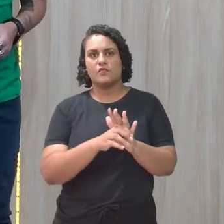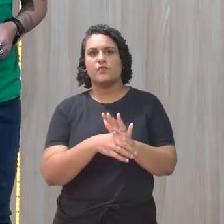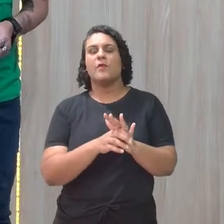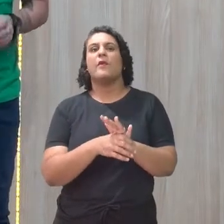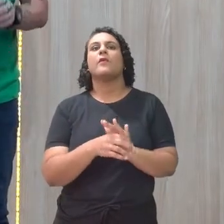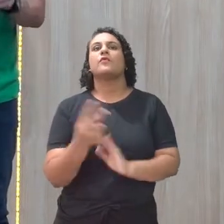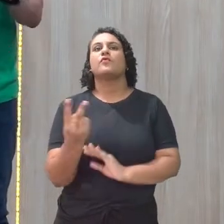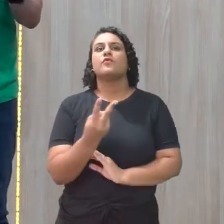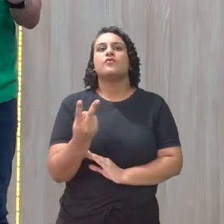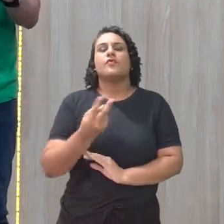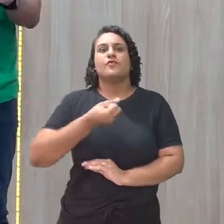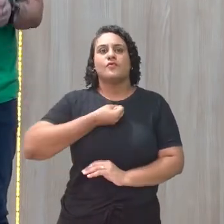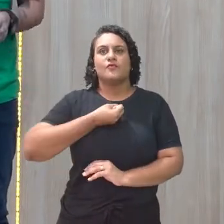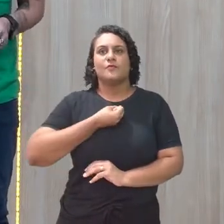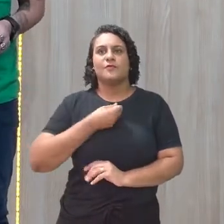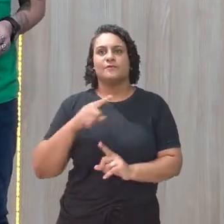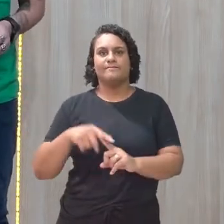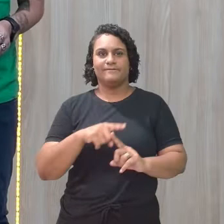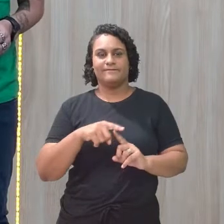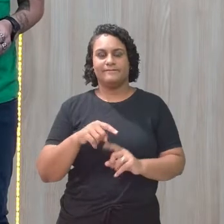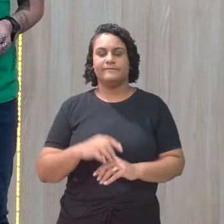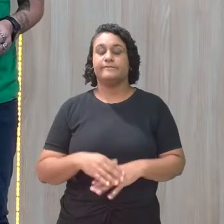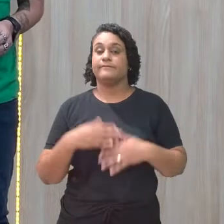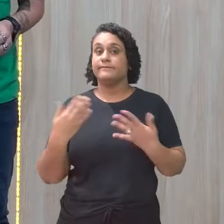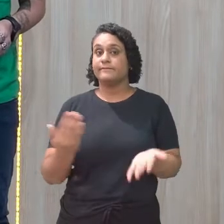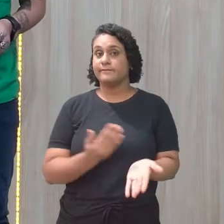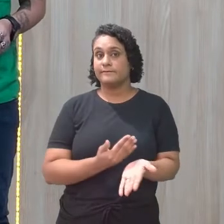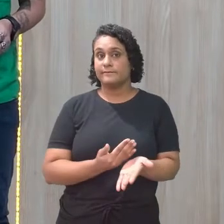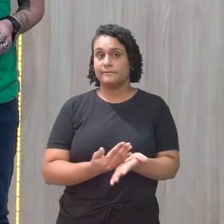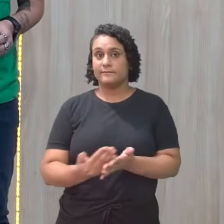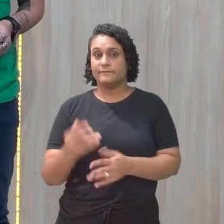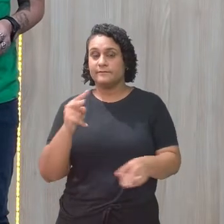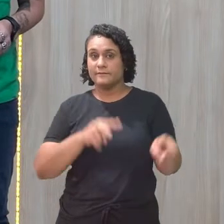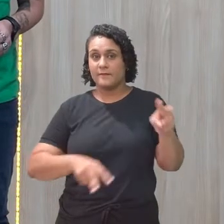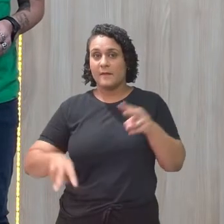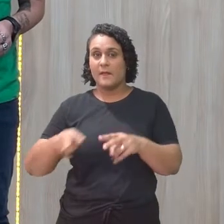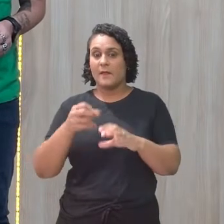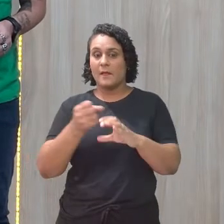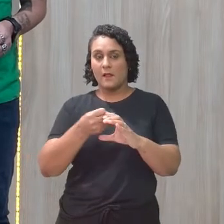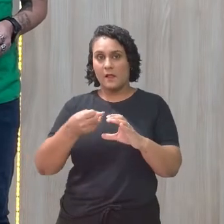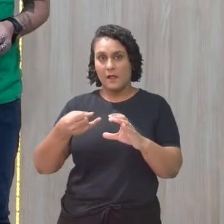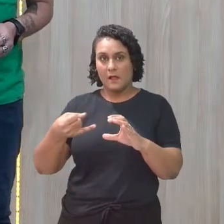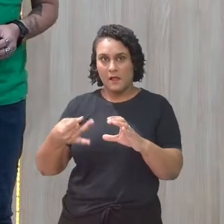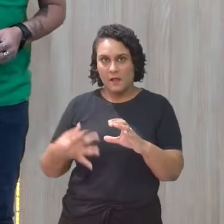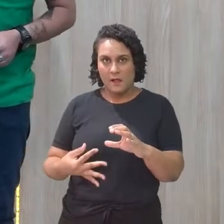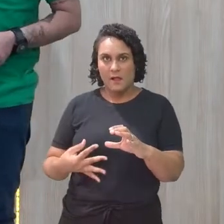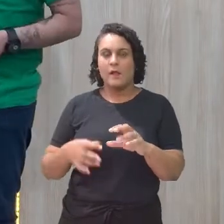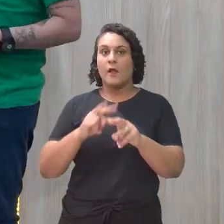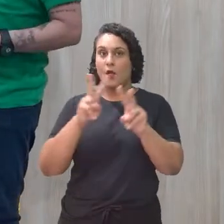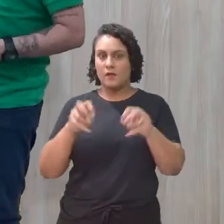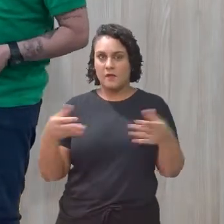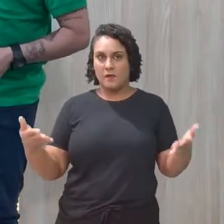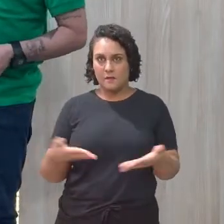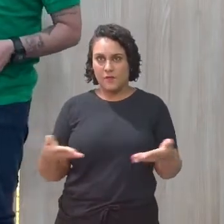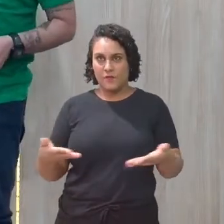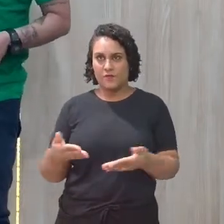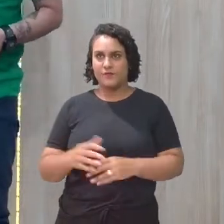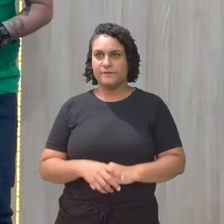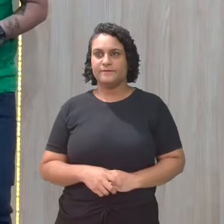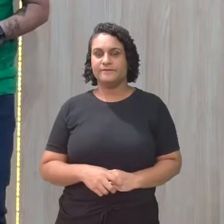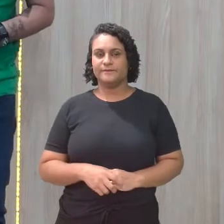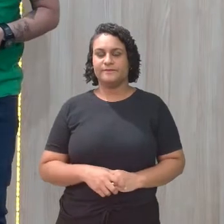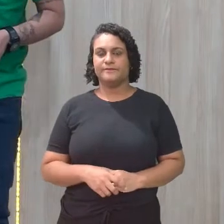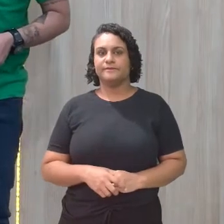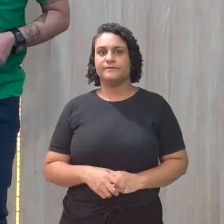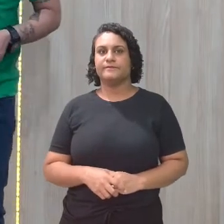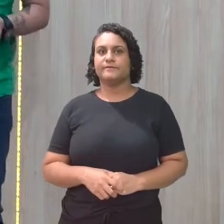primo. E a partir disso daí, a gente vai começar a observar as características que é o tema da aula de hoje, tá certo?